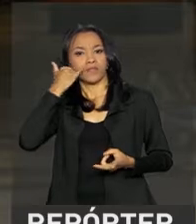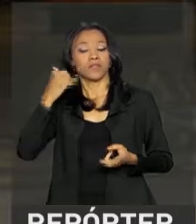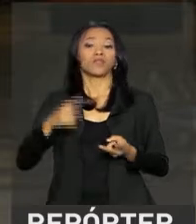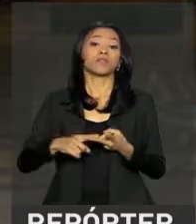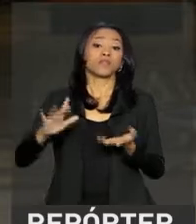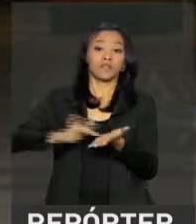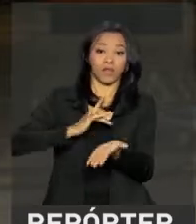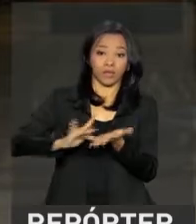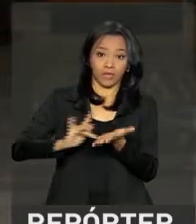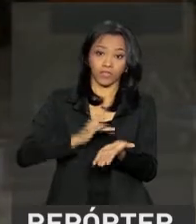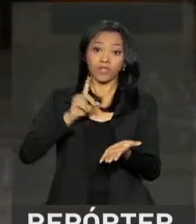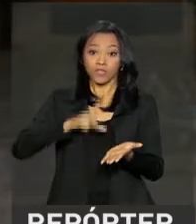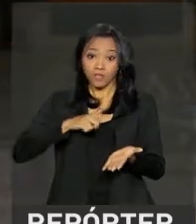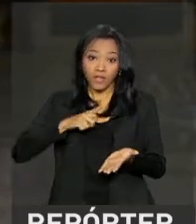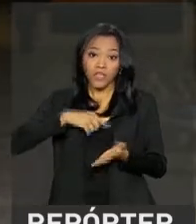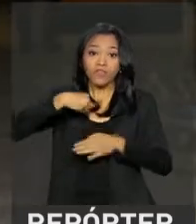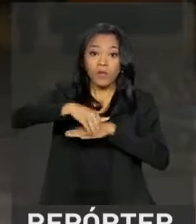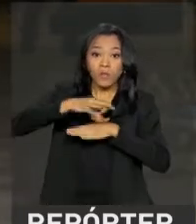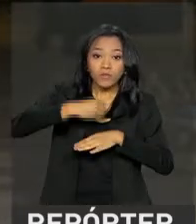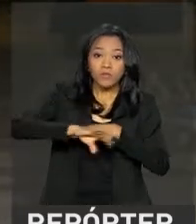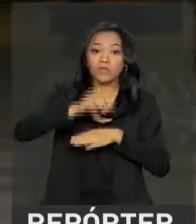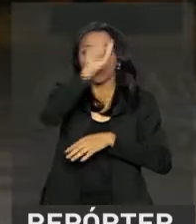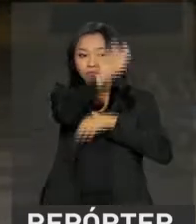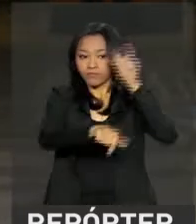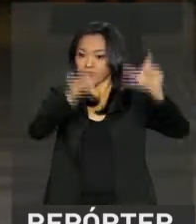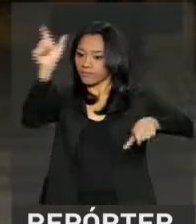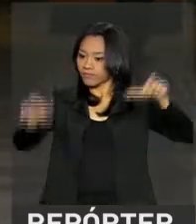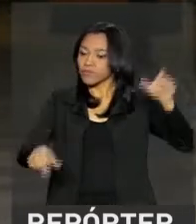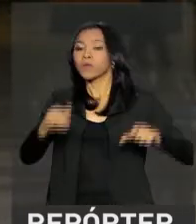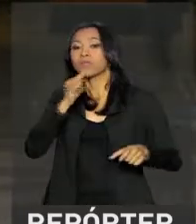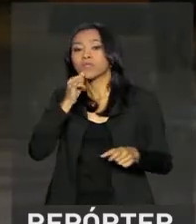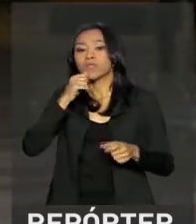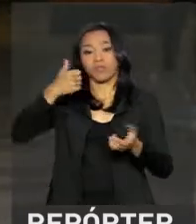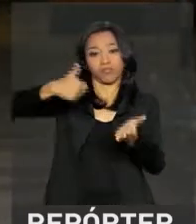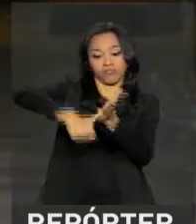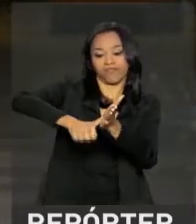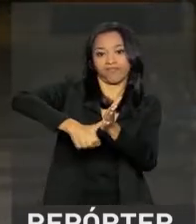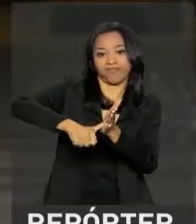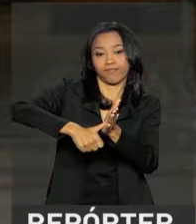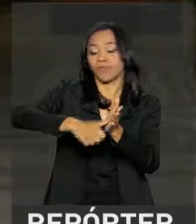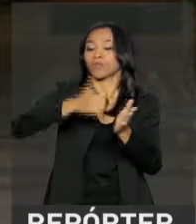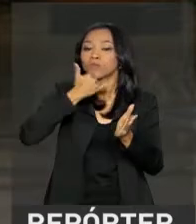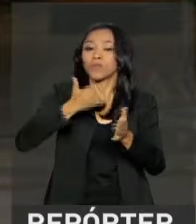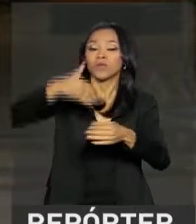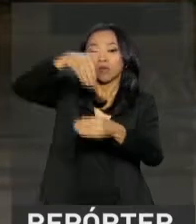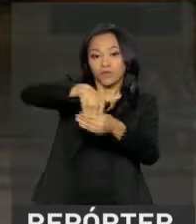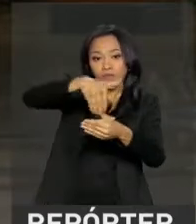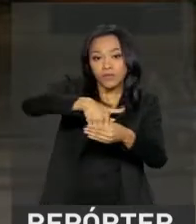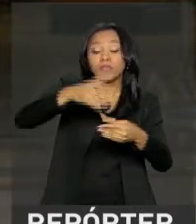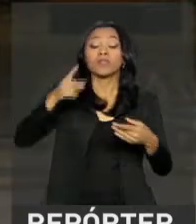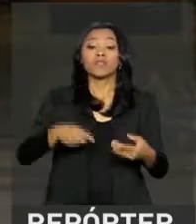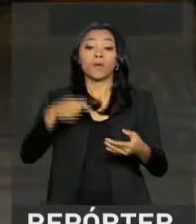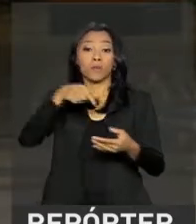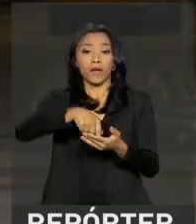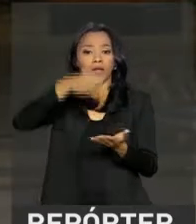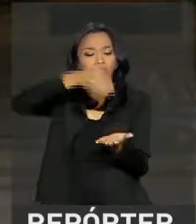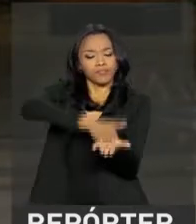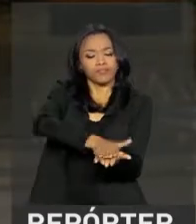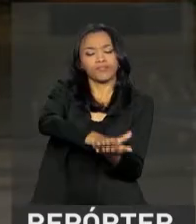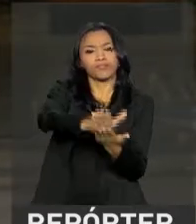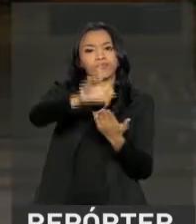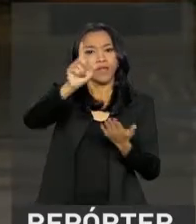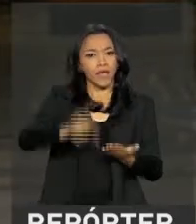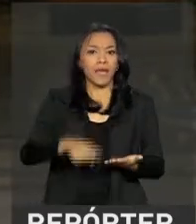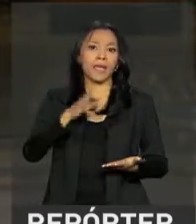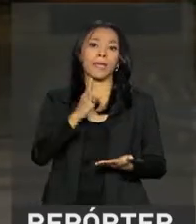reunir informações do cidadão como o título de eleitor a base de dados para a emissão do documento é o cadastro biométrico